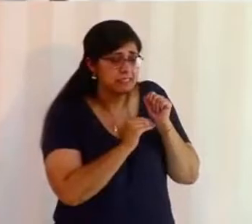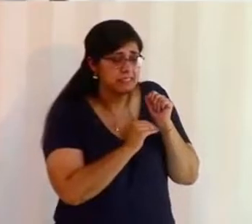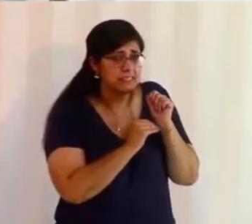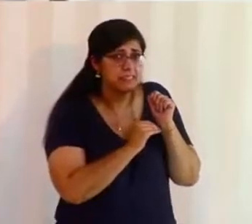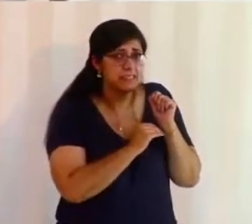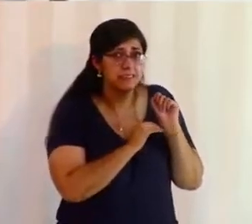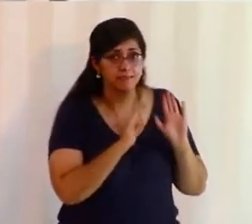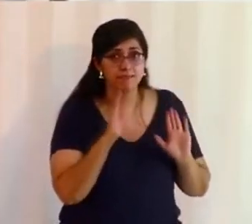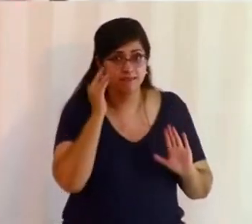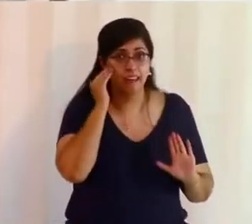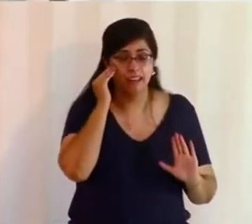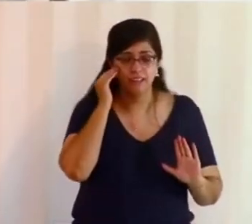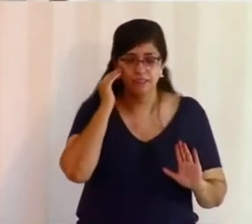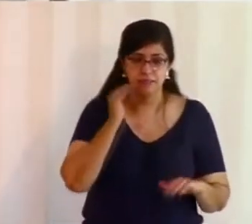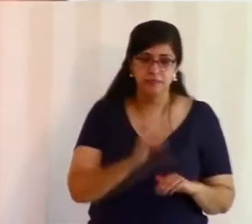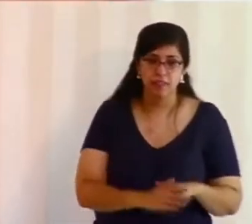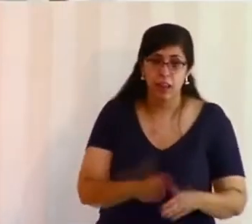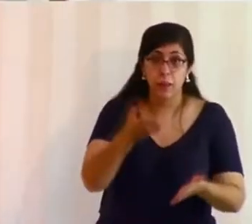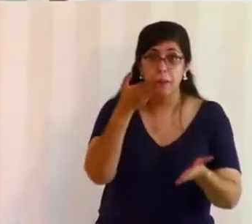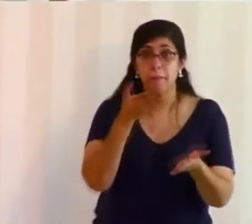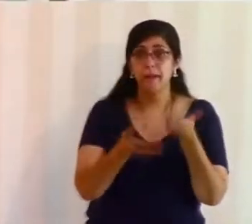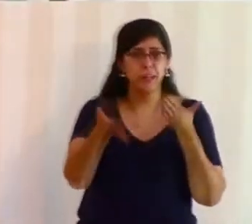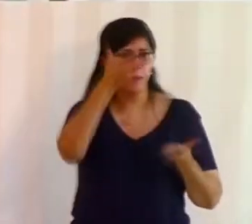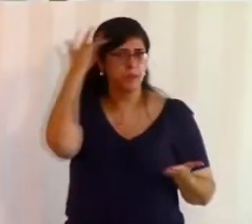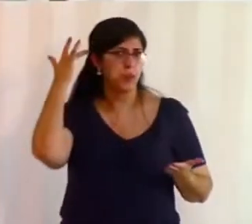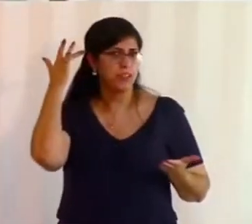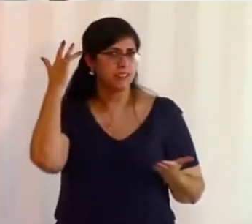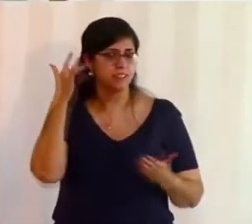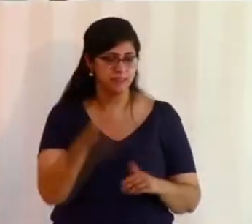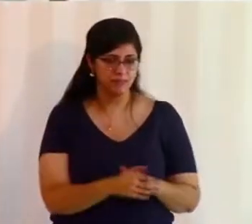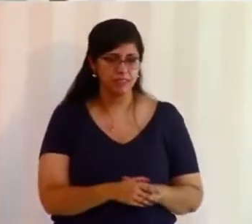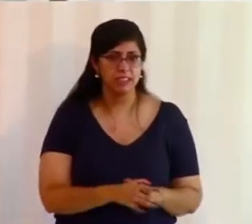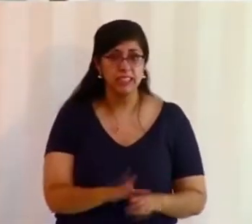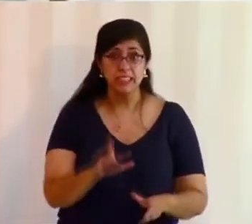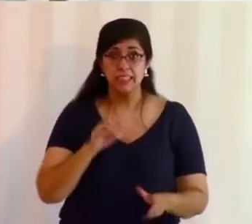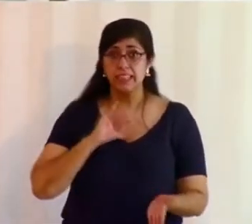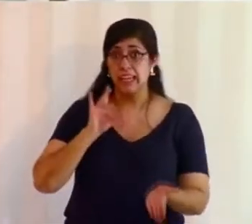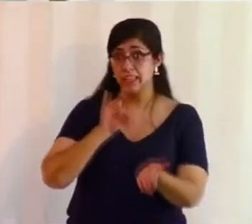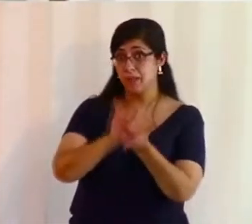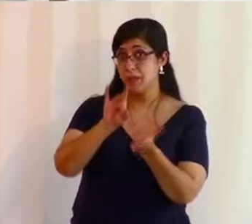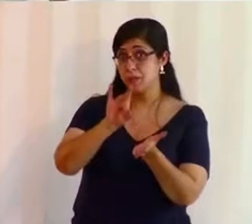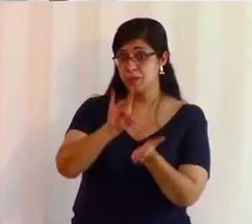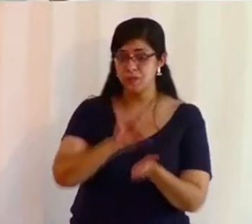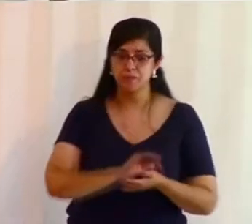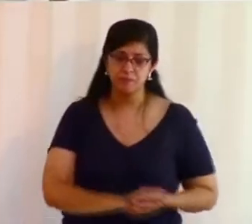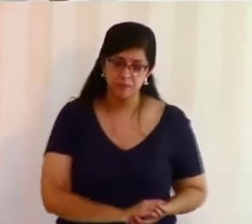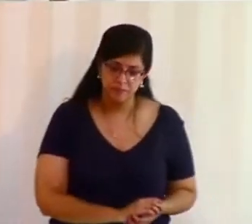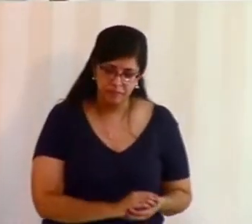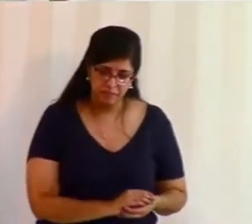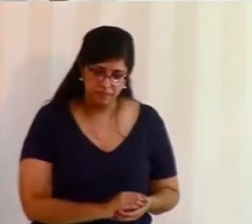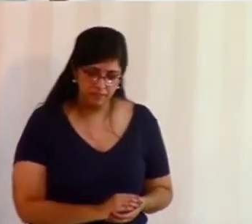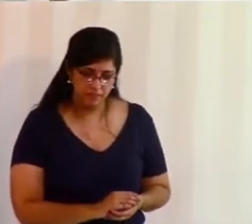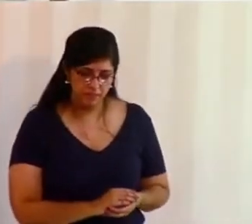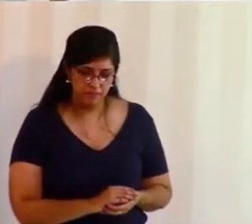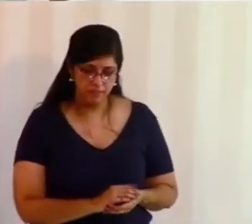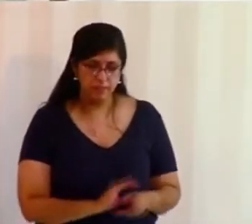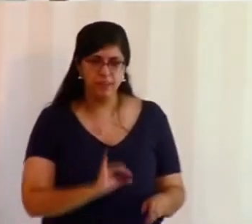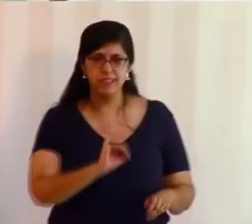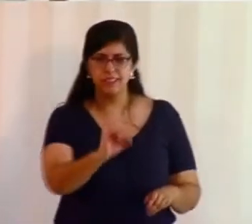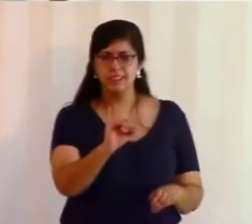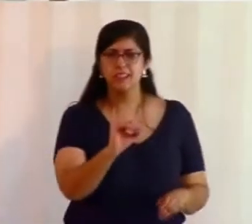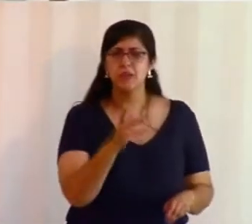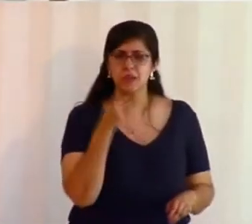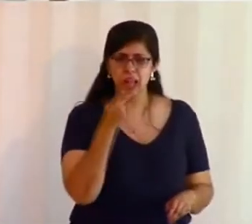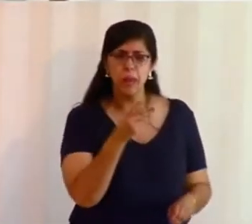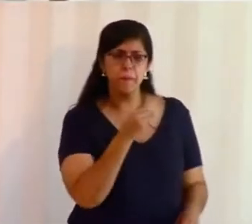correto, não pode falar isso, senão eu vou perder, vou ganhar inimigos. Mas, meu querido, você não precisa ser uma pessoa arrogante, antipática, mal educada, mas se você começar